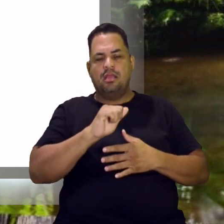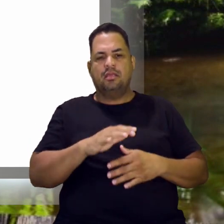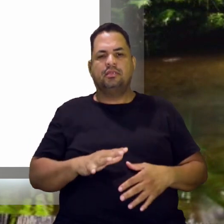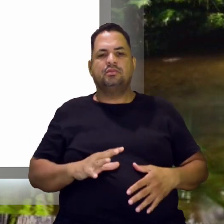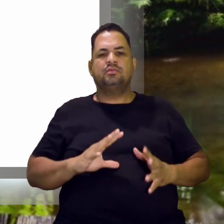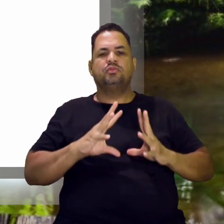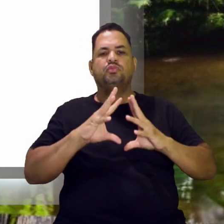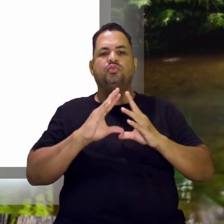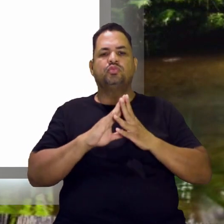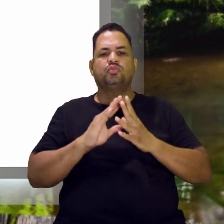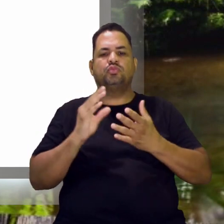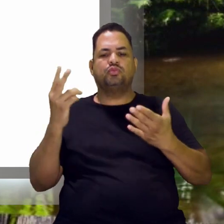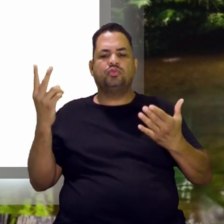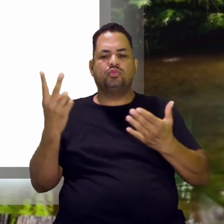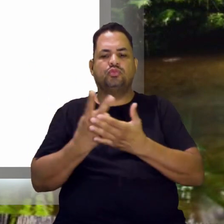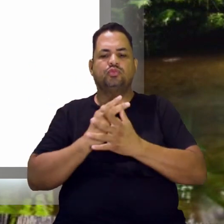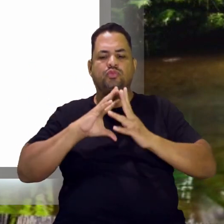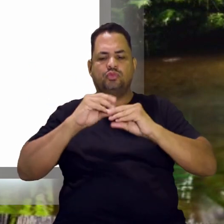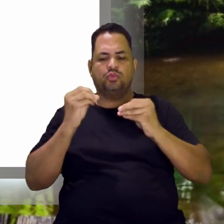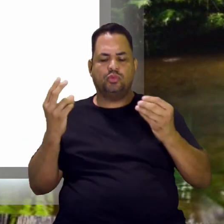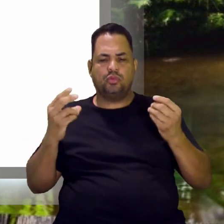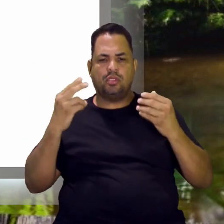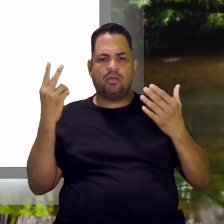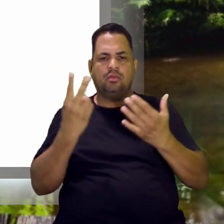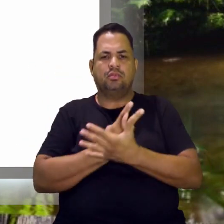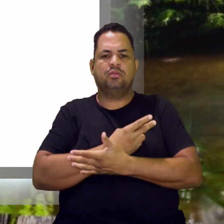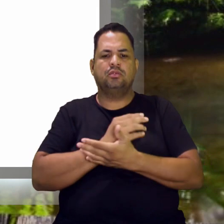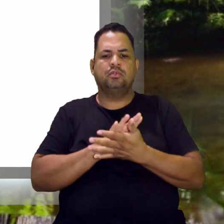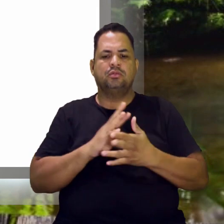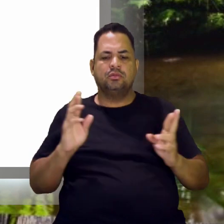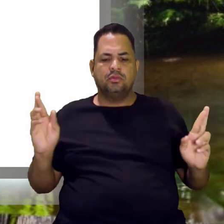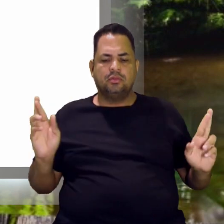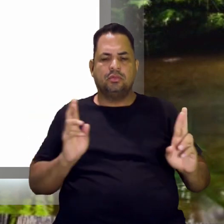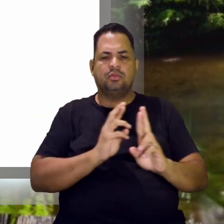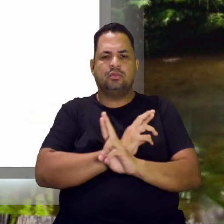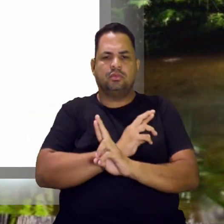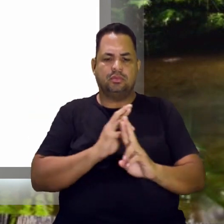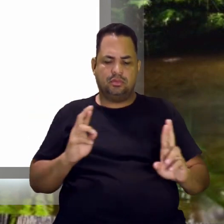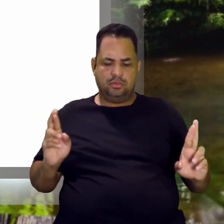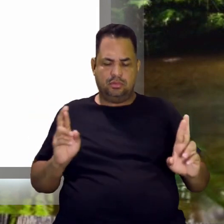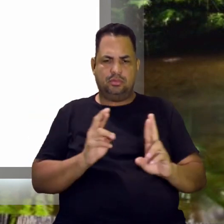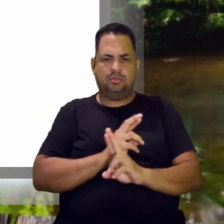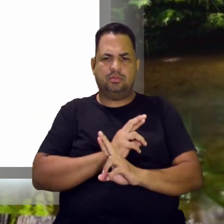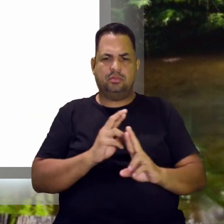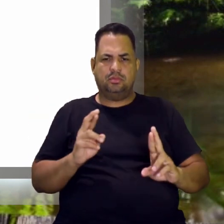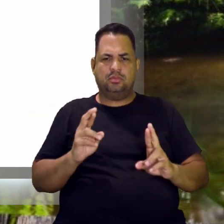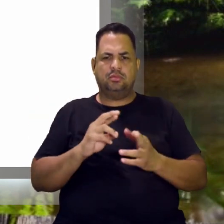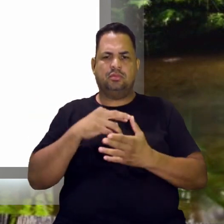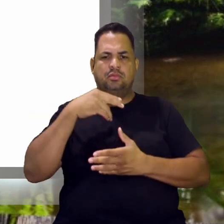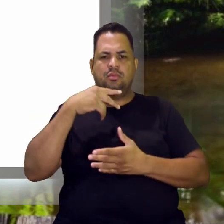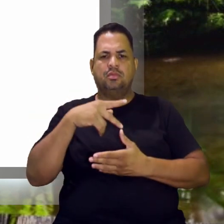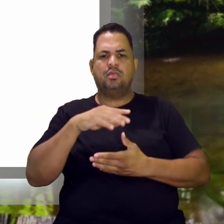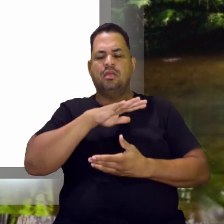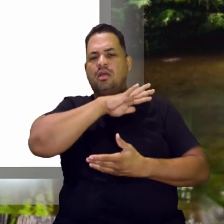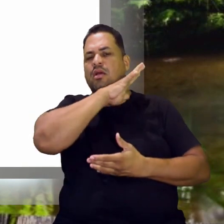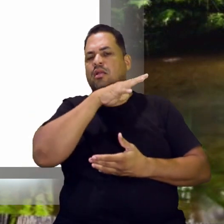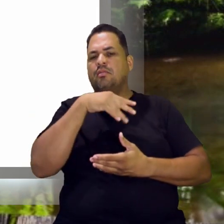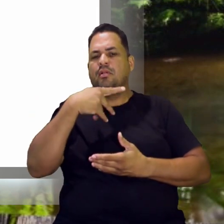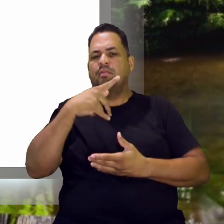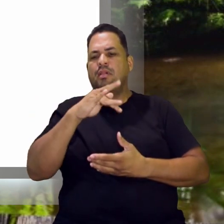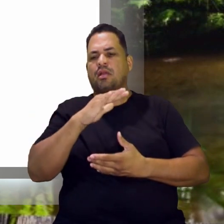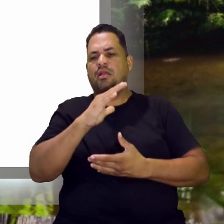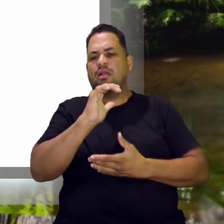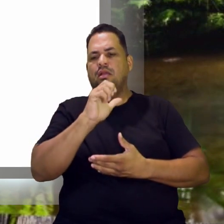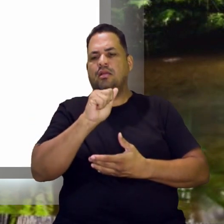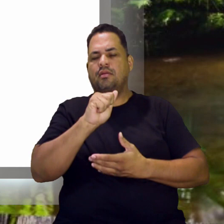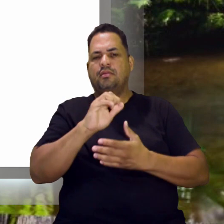essa dinâmica para a sobrevivência que uma paca desempenha